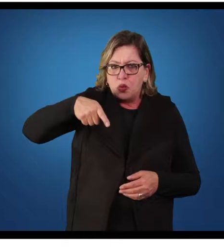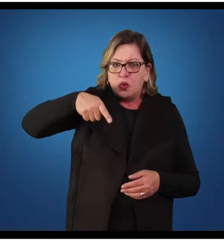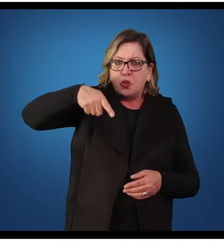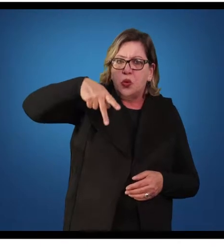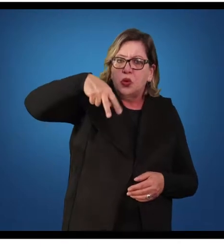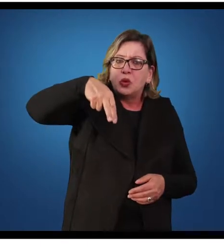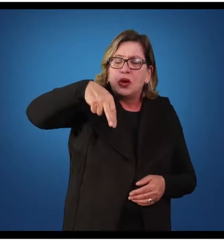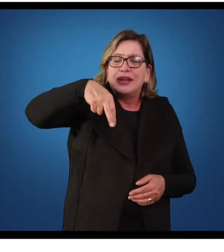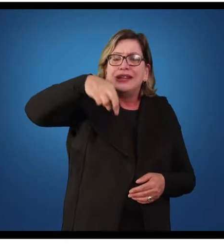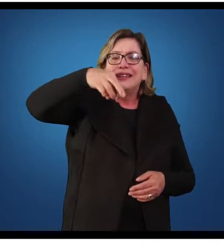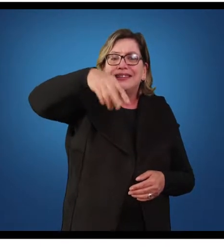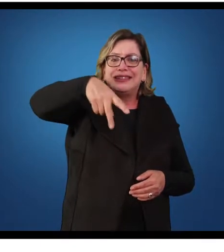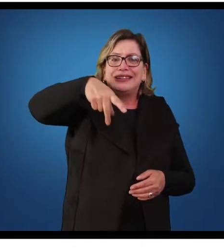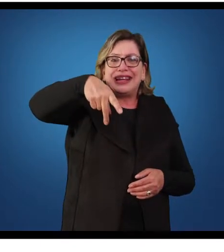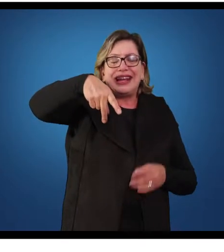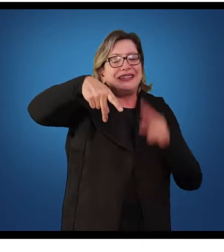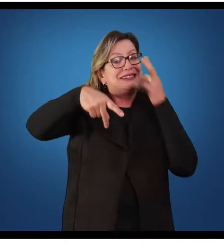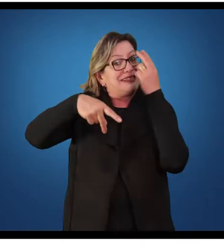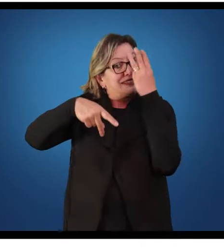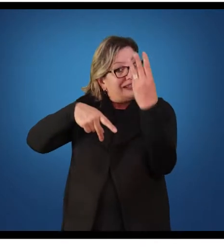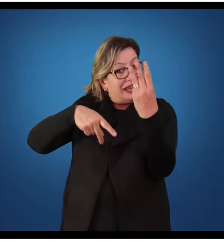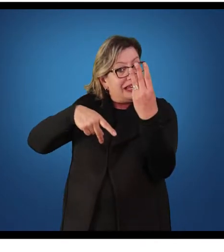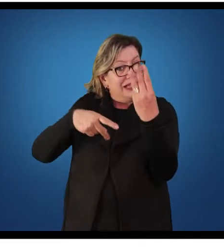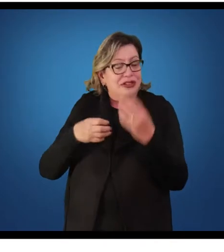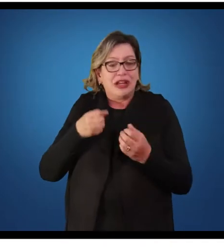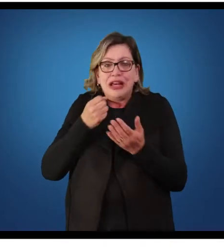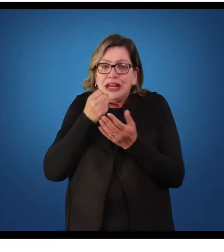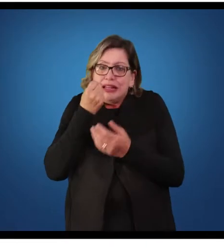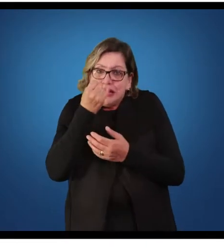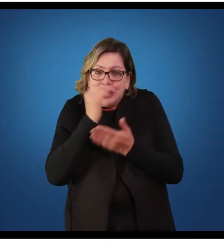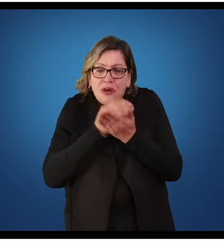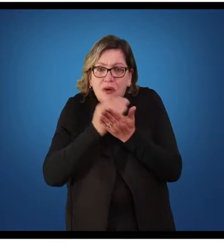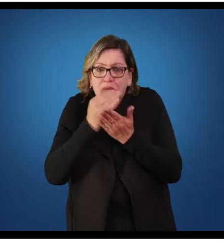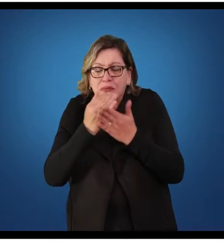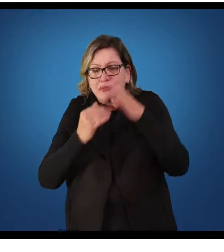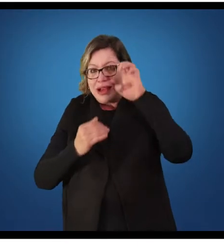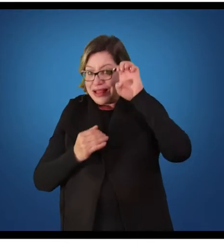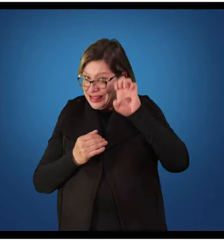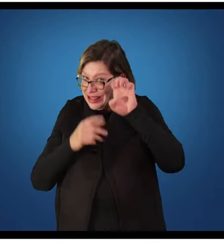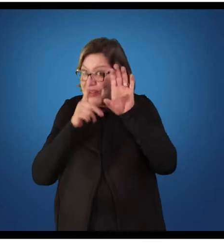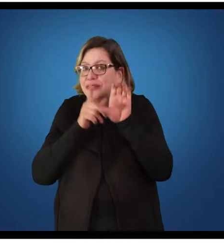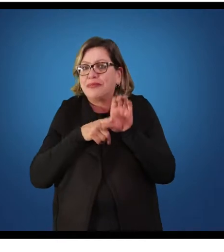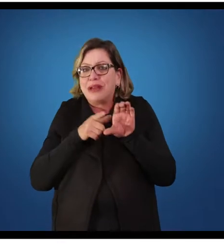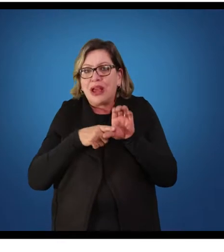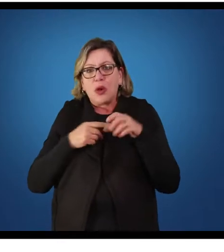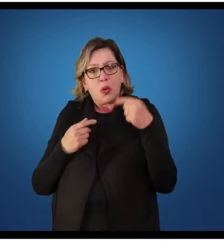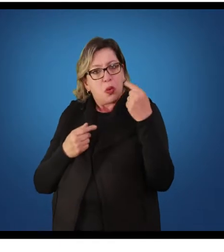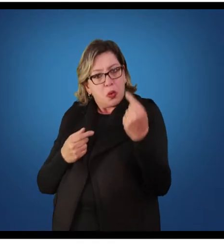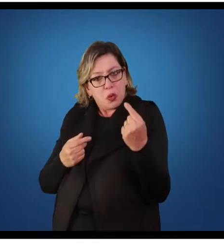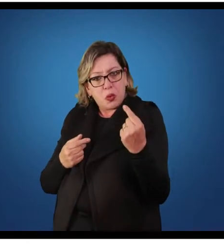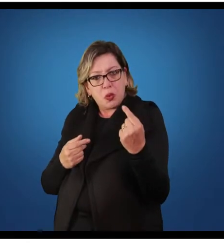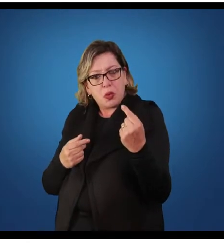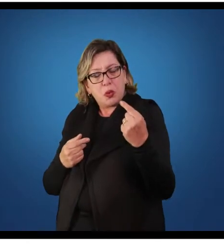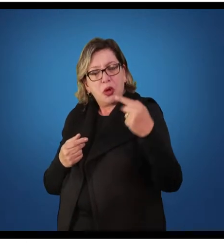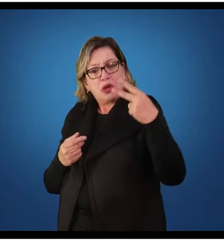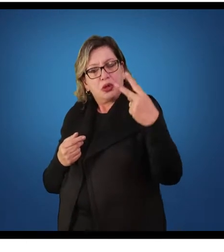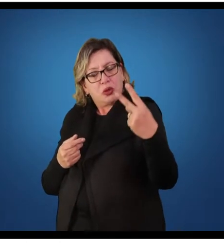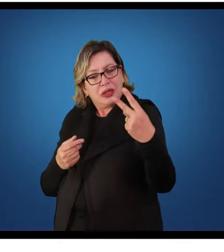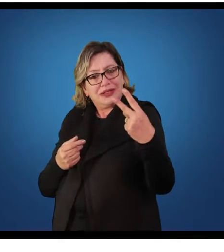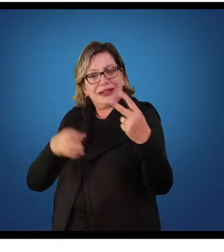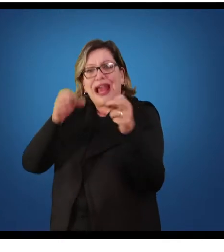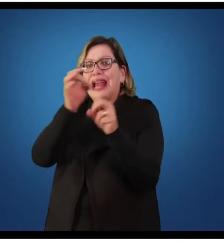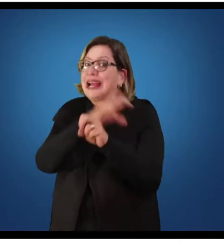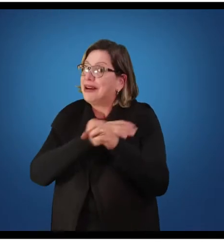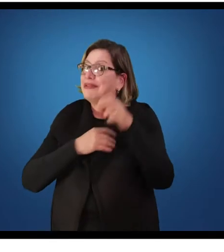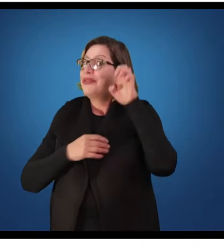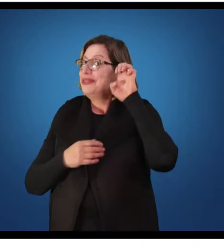seja, se você sair com o seu pé esquerdo, Uma, duas, você termina com